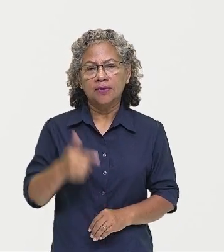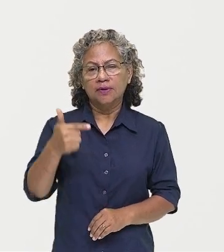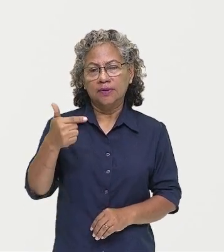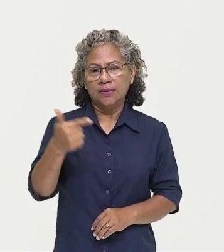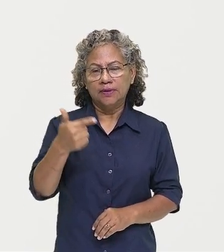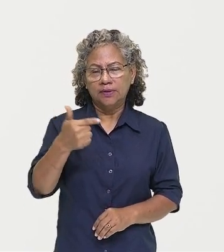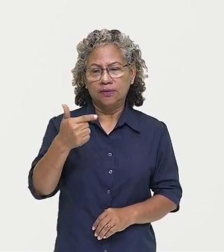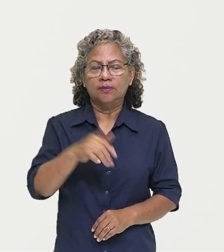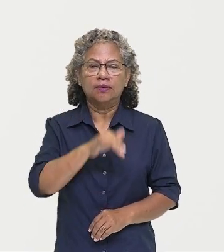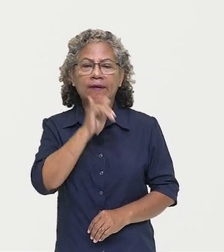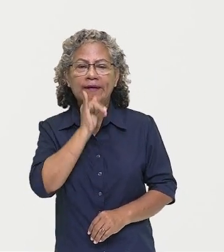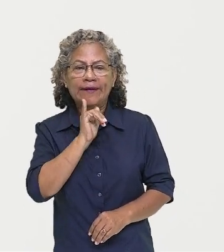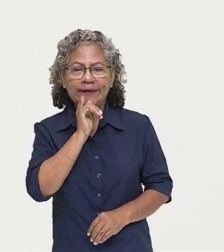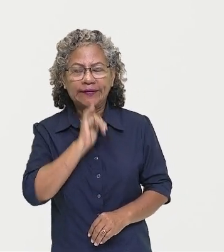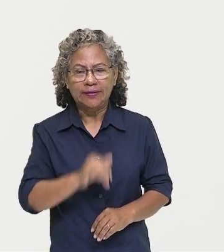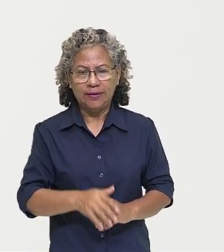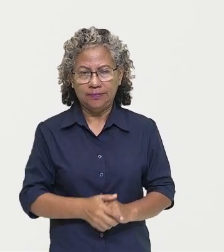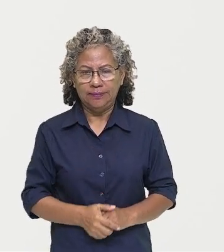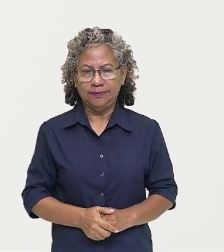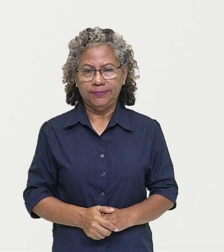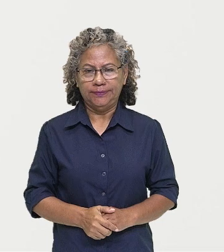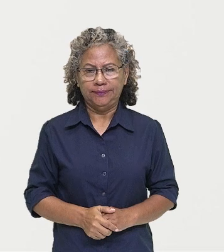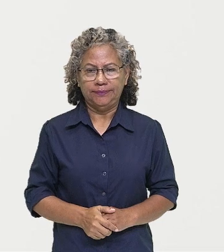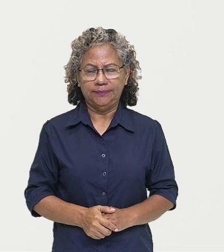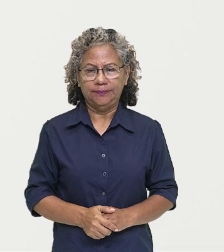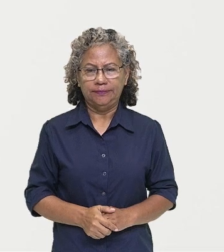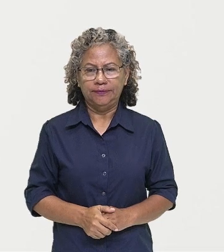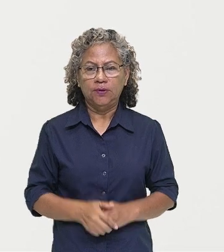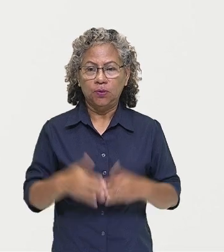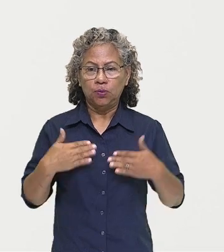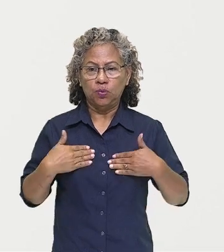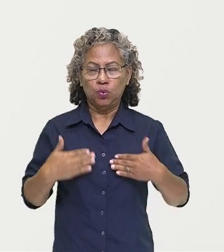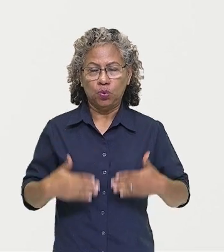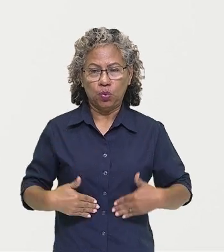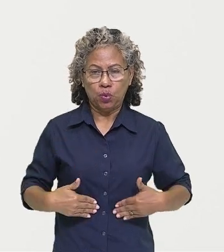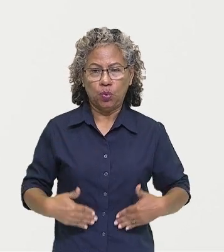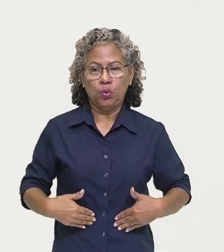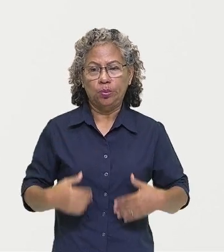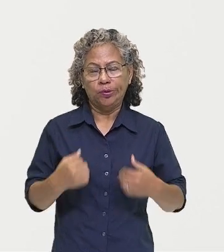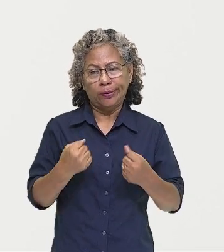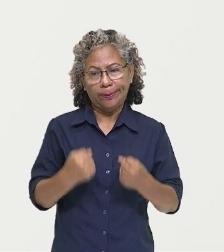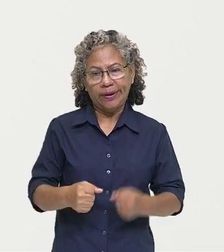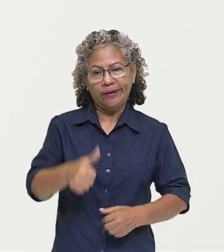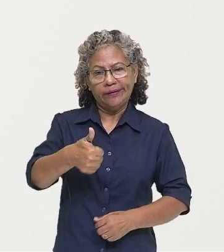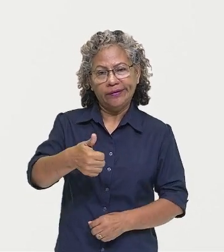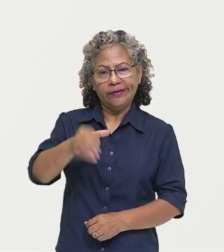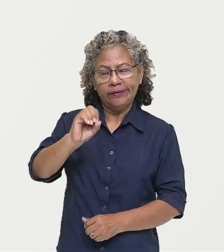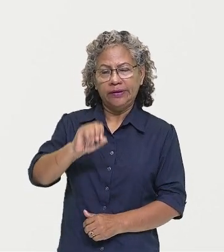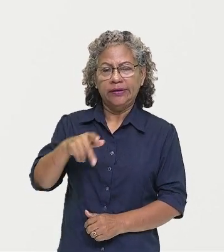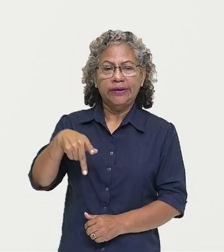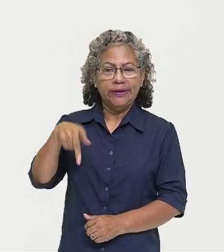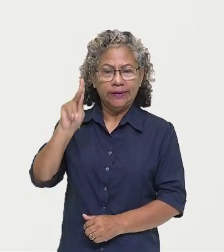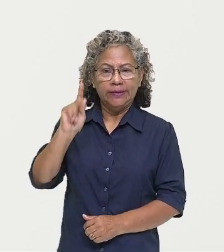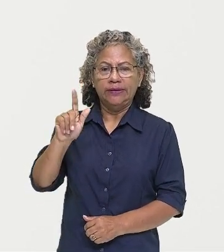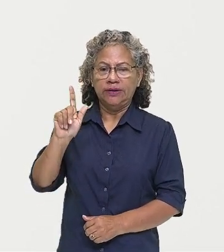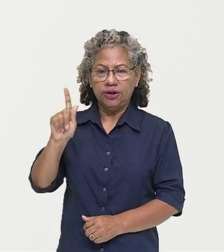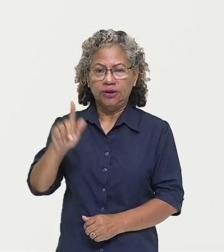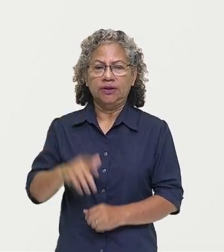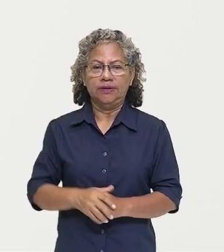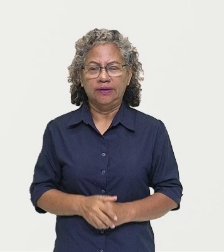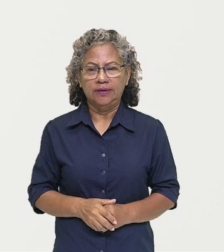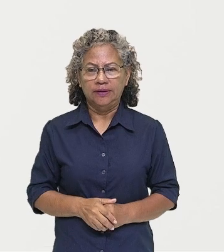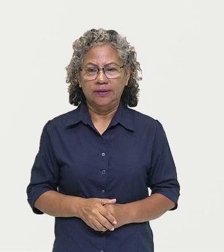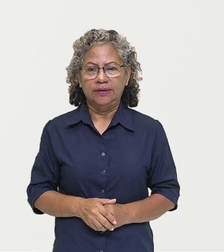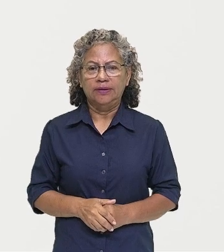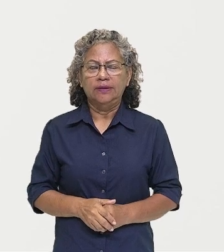questão, você tem, no exemplo 2, um corpo com massa de 10 quilogramas é